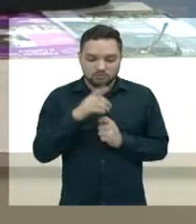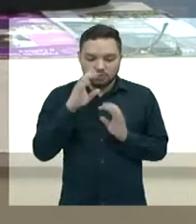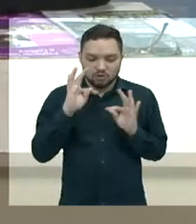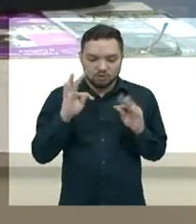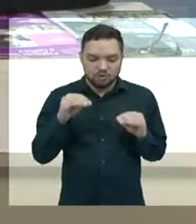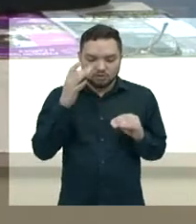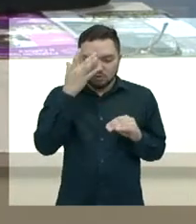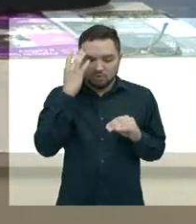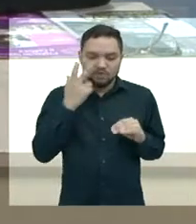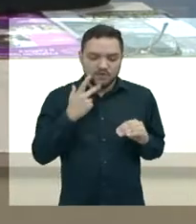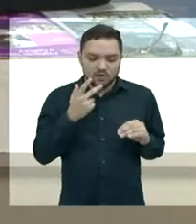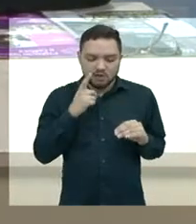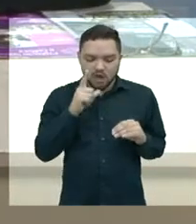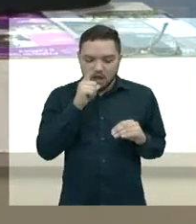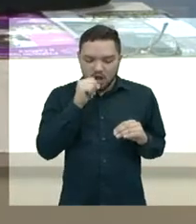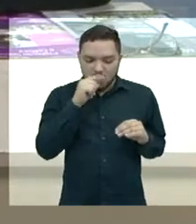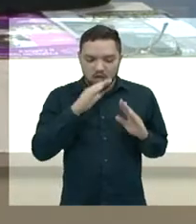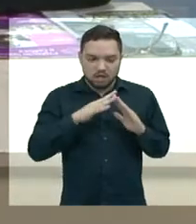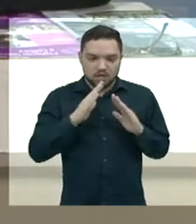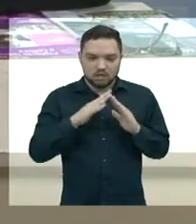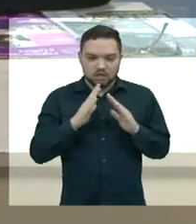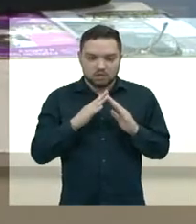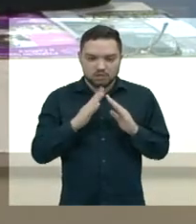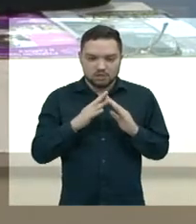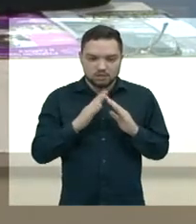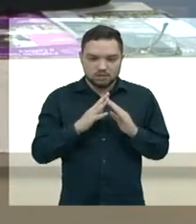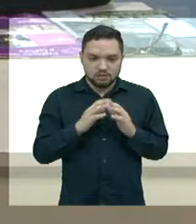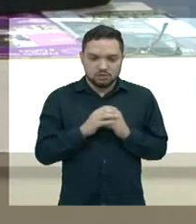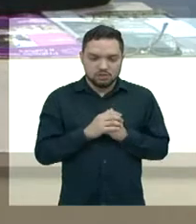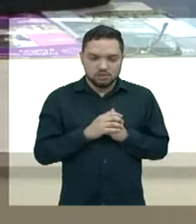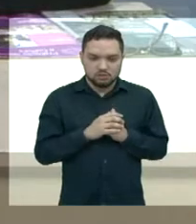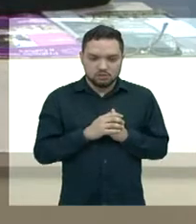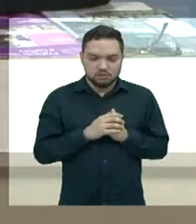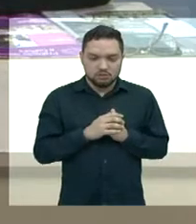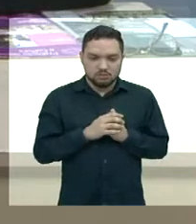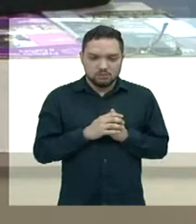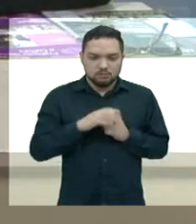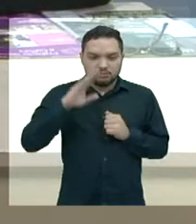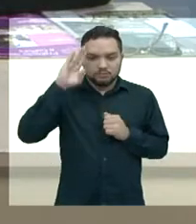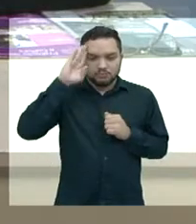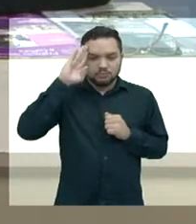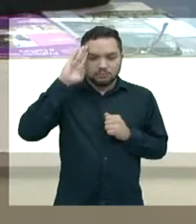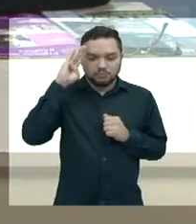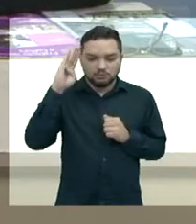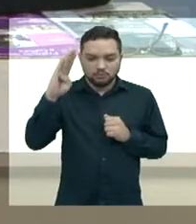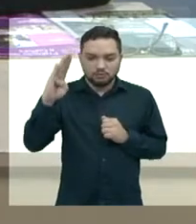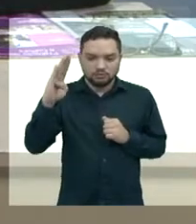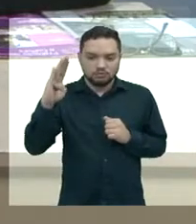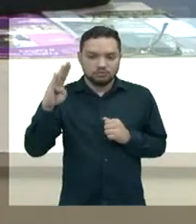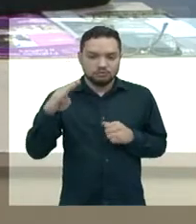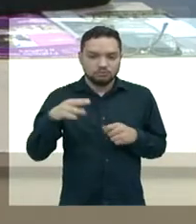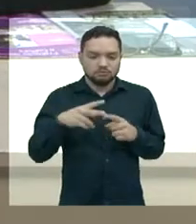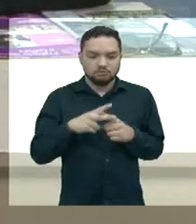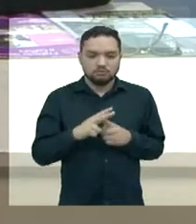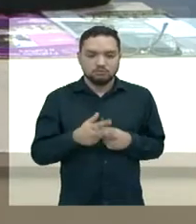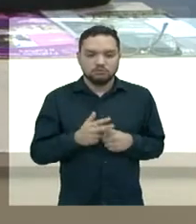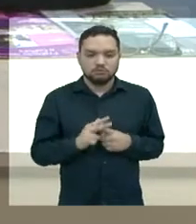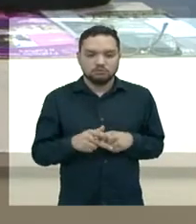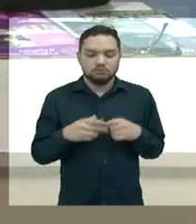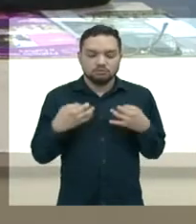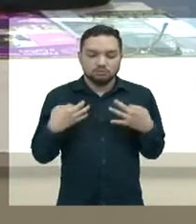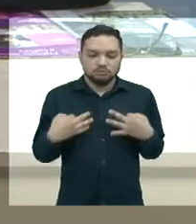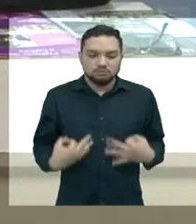Fortaleza, por meio do Canal do Trabalhador, e principalmente na manutenção